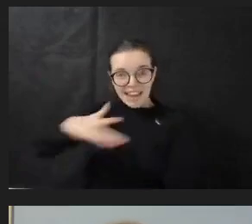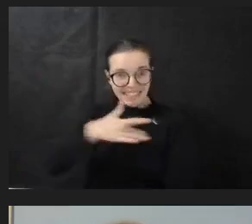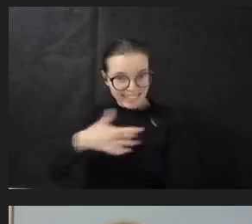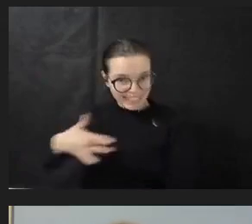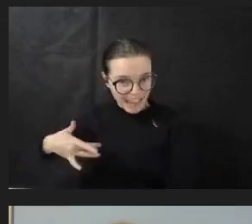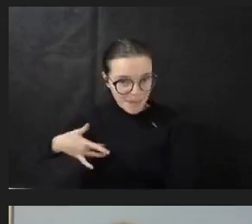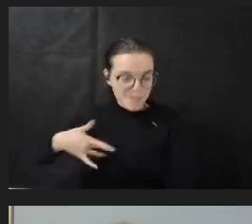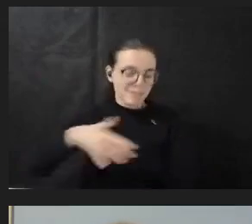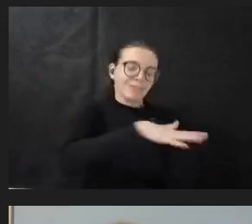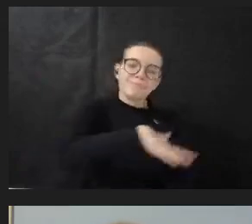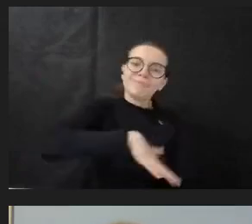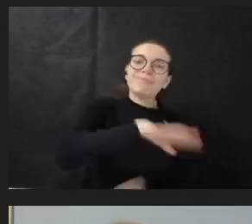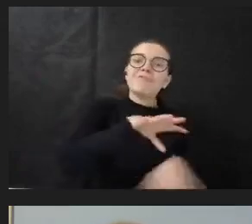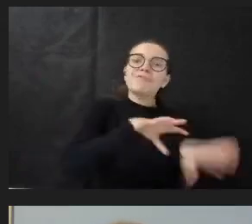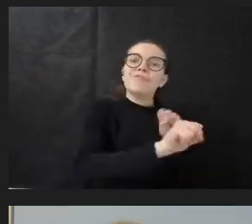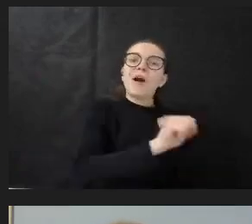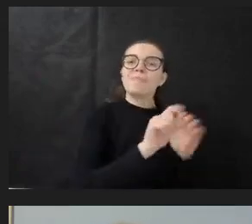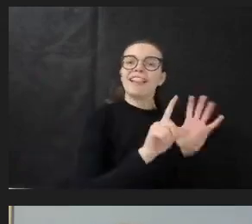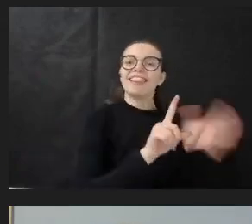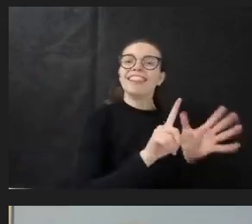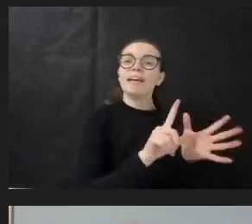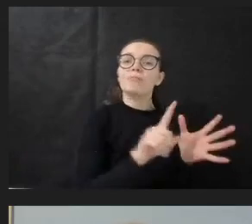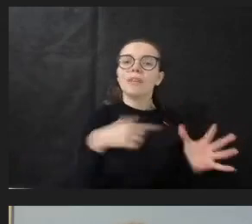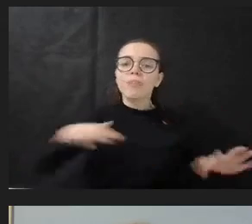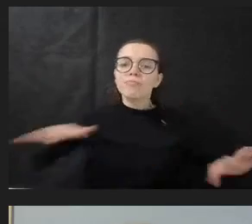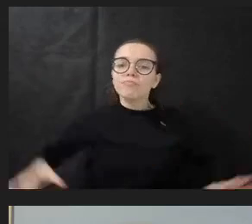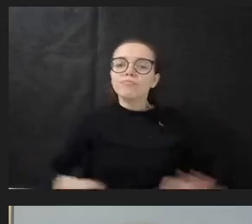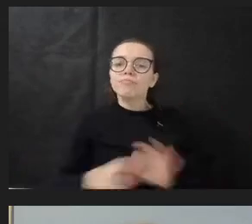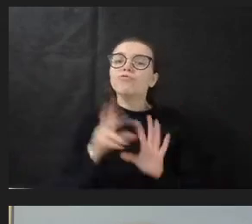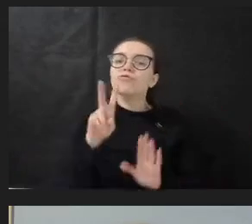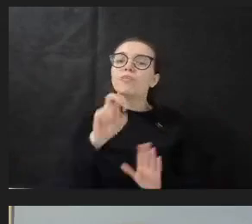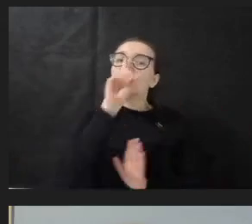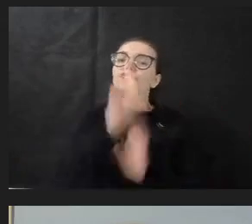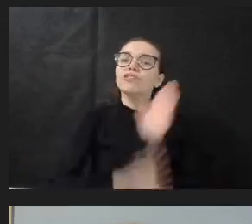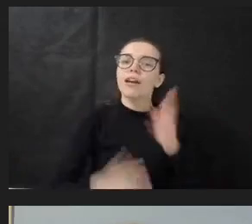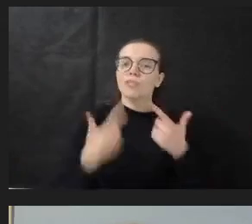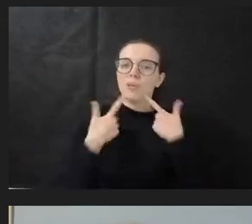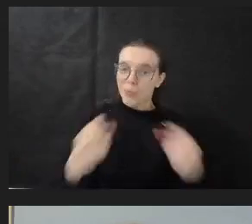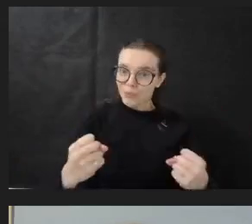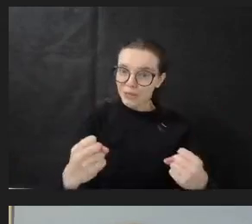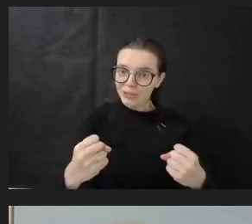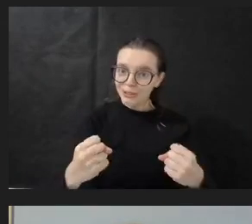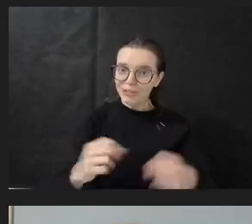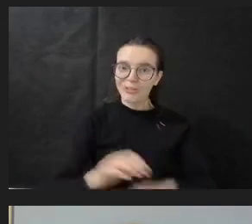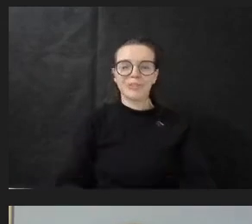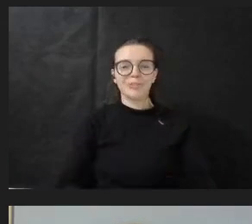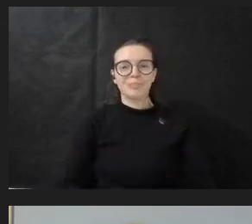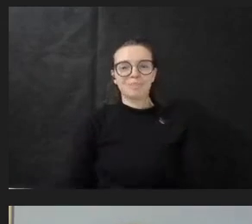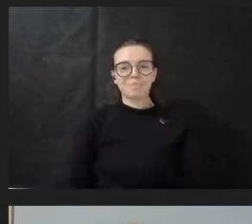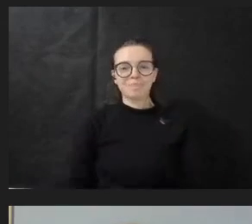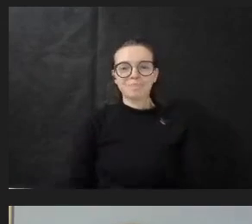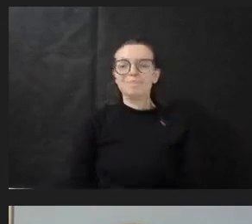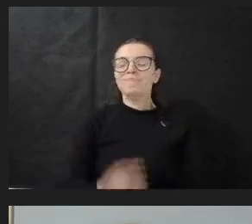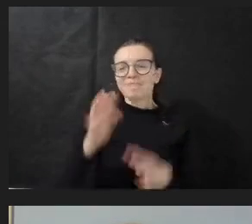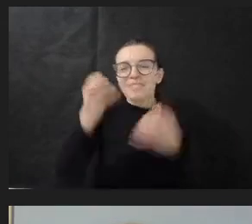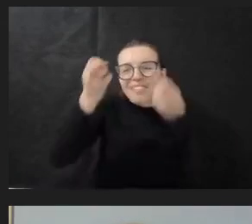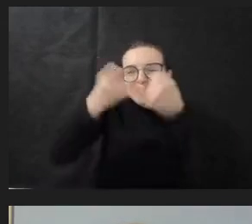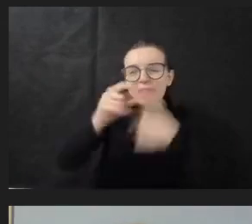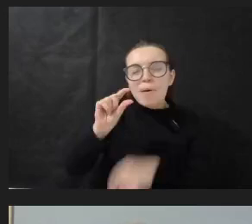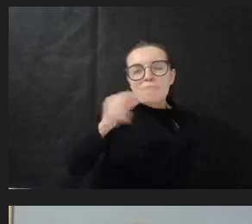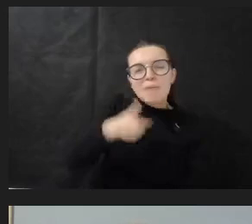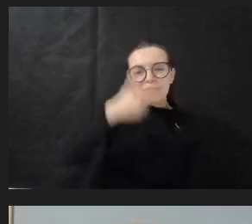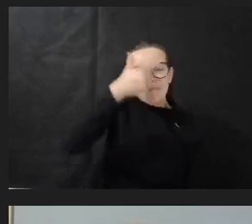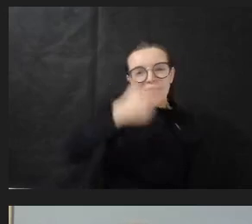e Libras, né? No caso, a investigação de direito linguístico. Eu quero trazer para vocês um pouquinho de mim aqui,